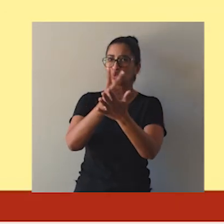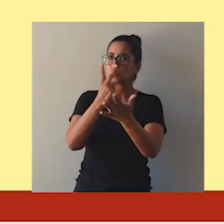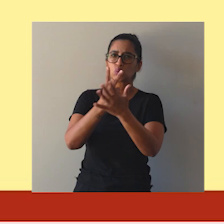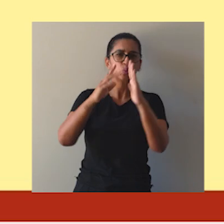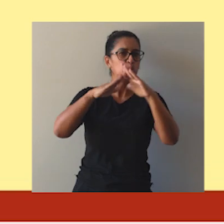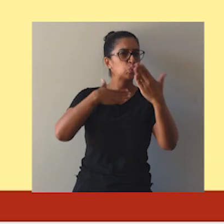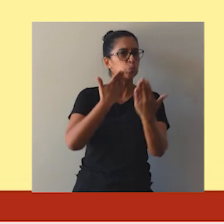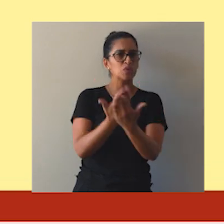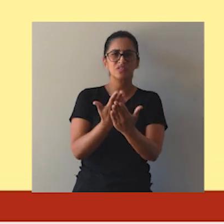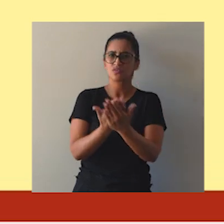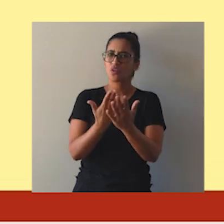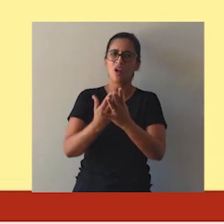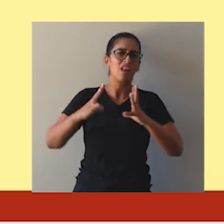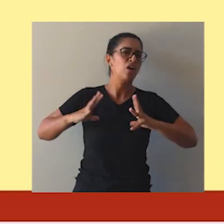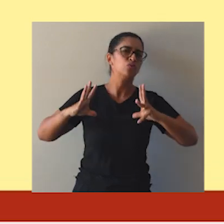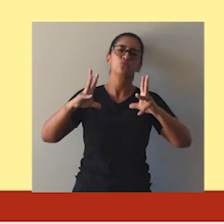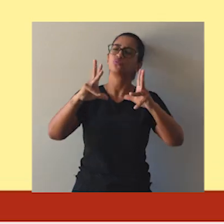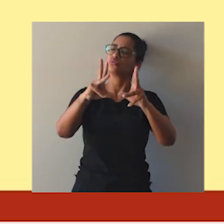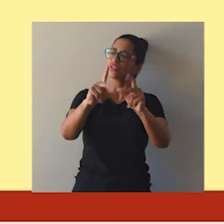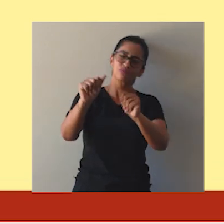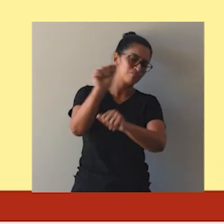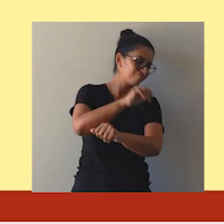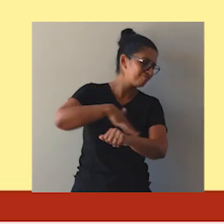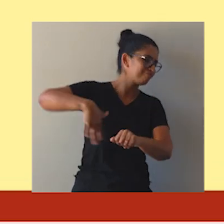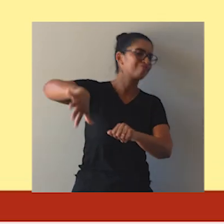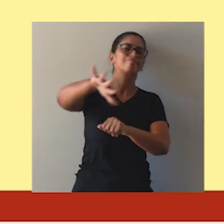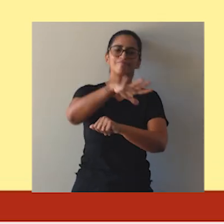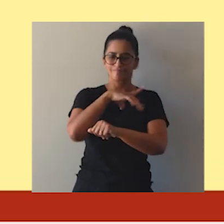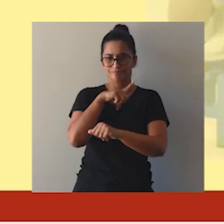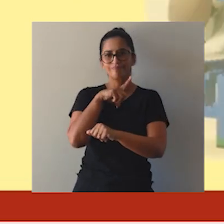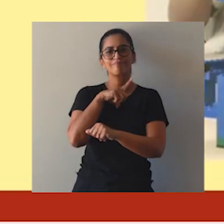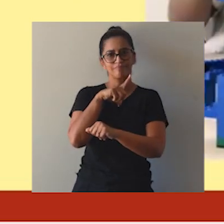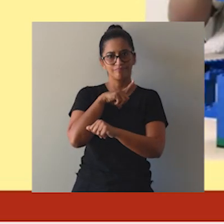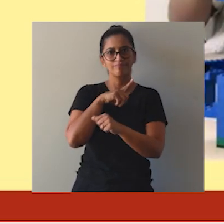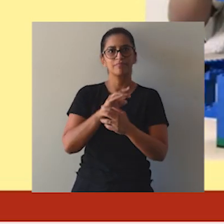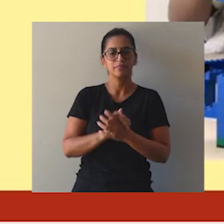toda instituição de ensino possui, principalmente educação infantil.